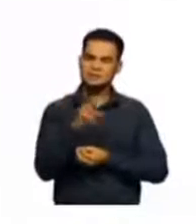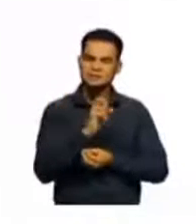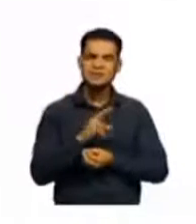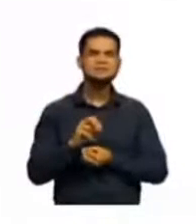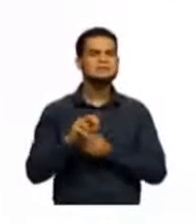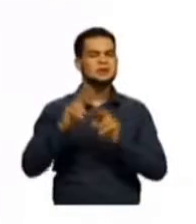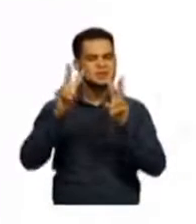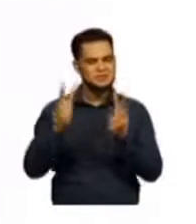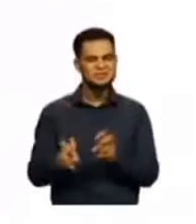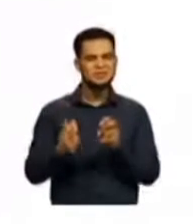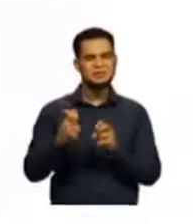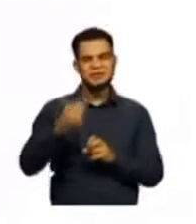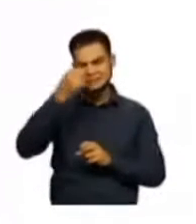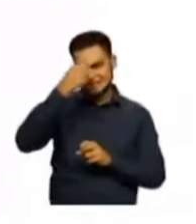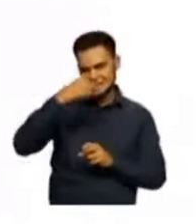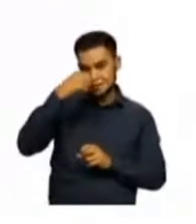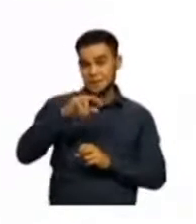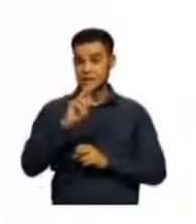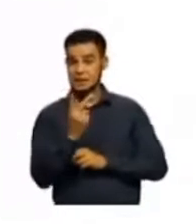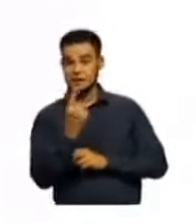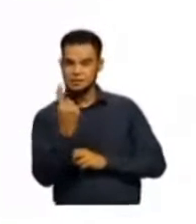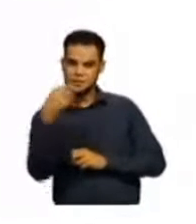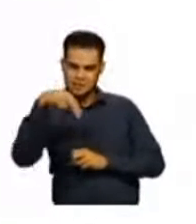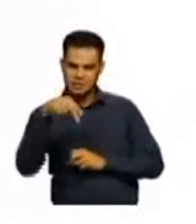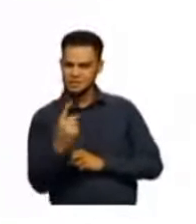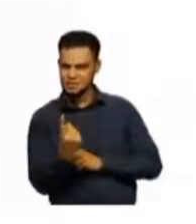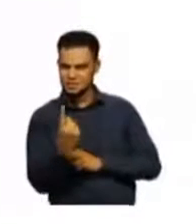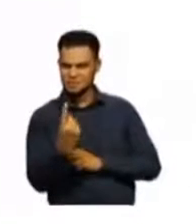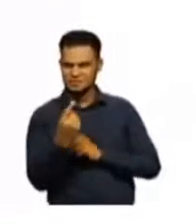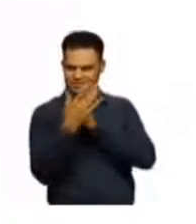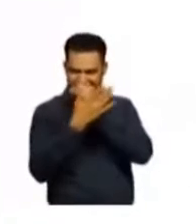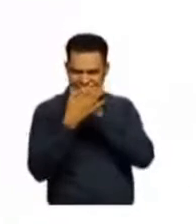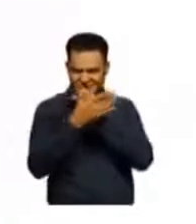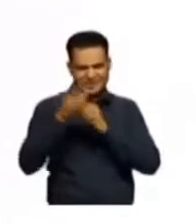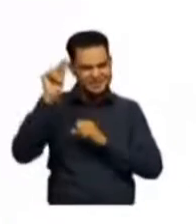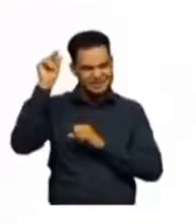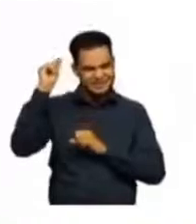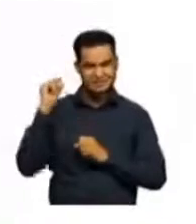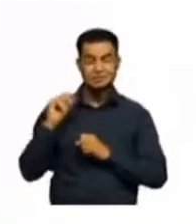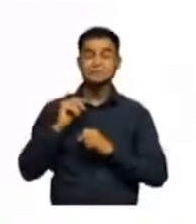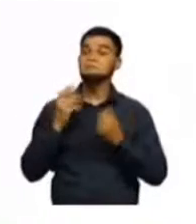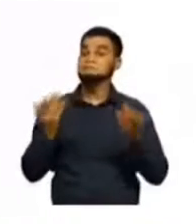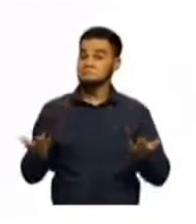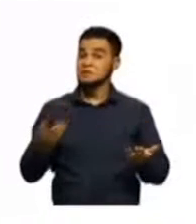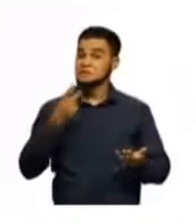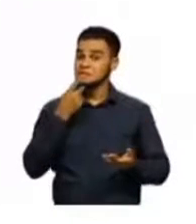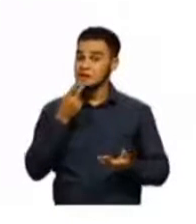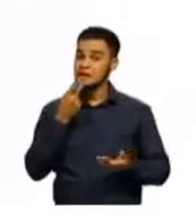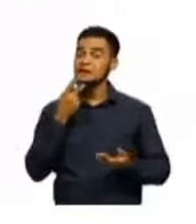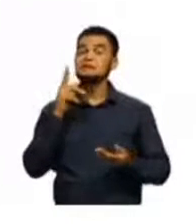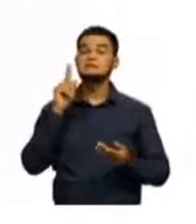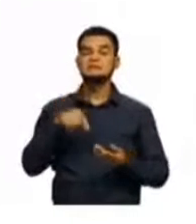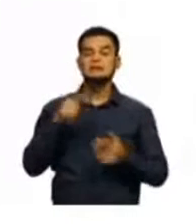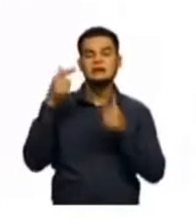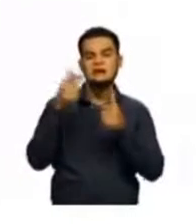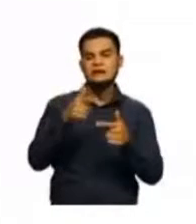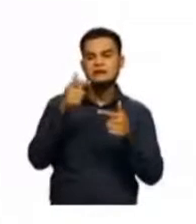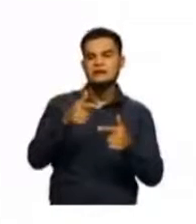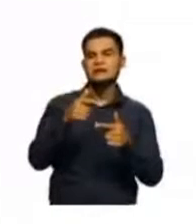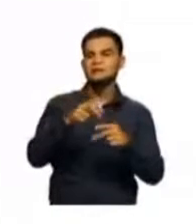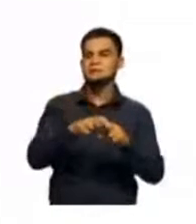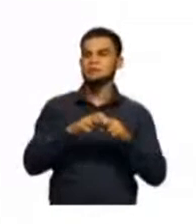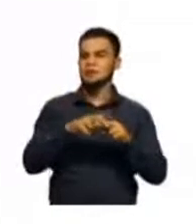H1N1. Trata-se de um mito a concepção de que o influenza H1N1 é transmitido: